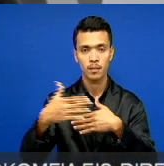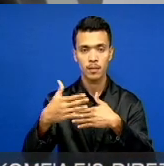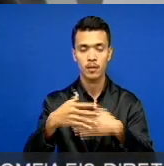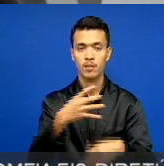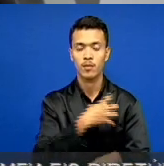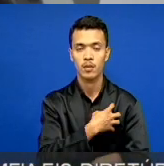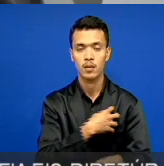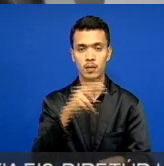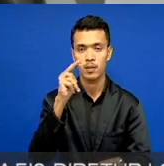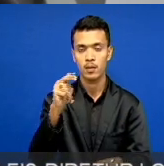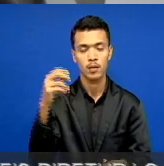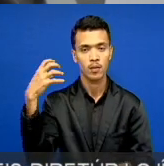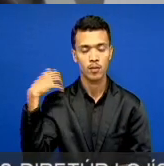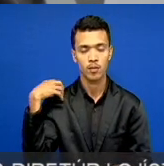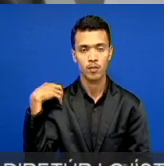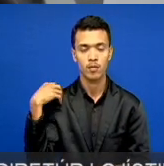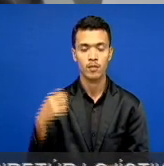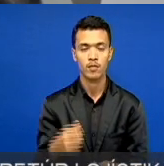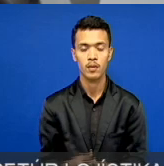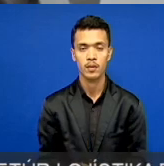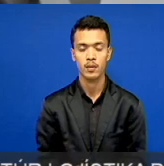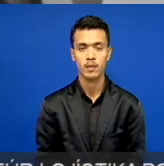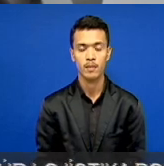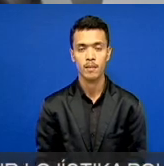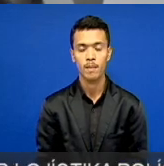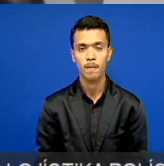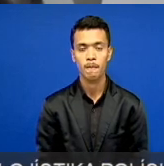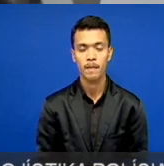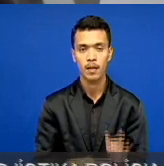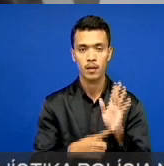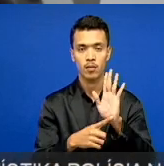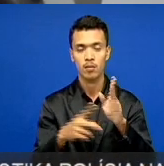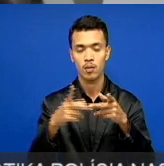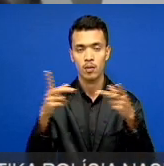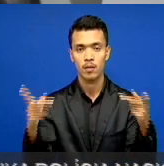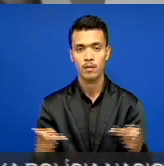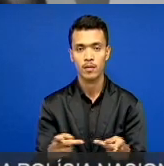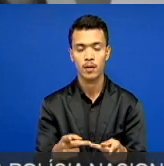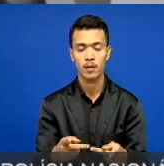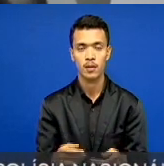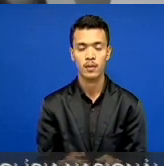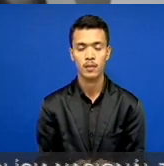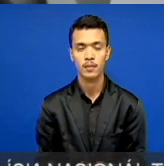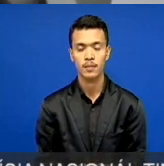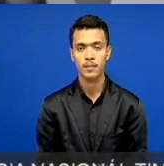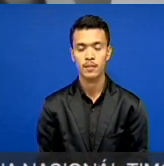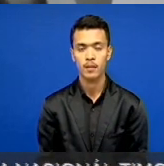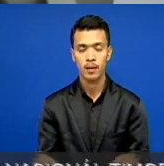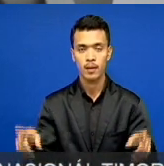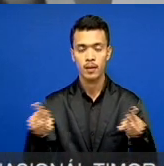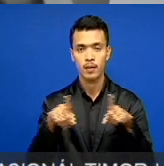missouri neve a oni e na base comandante era se fosse a tudo na fatinha para pelo menos a